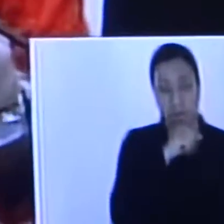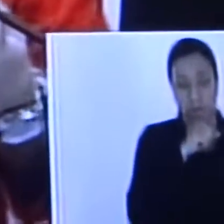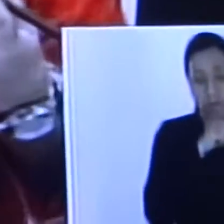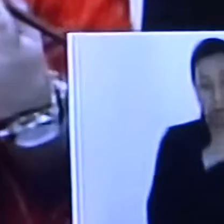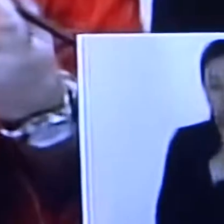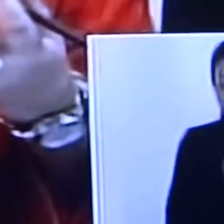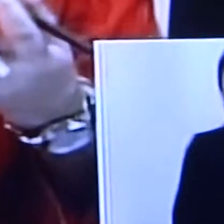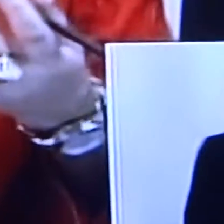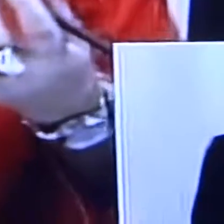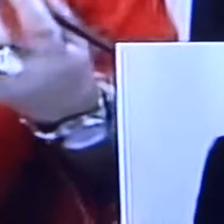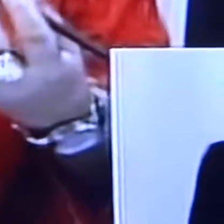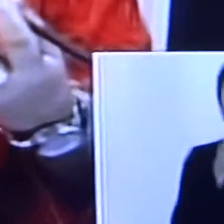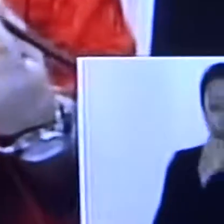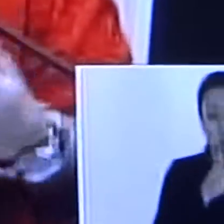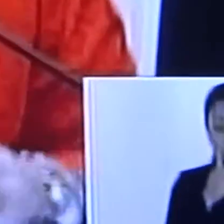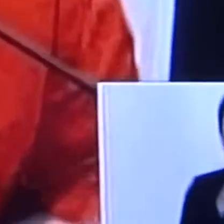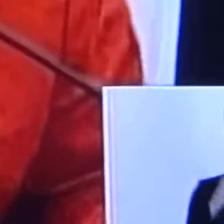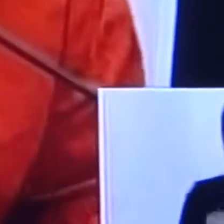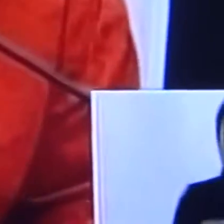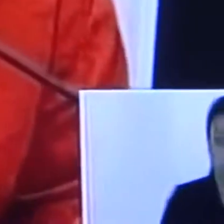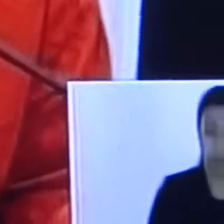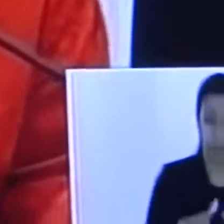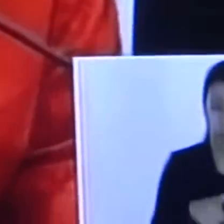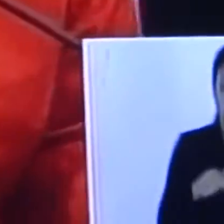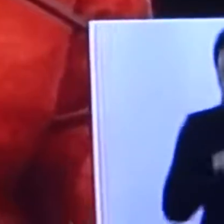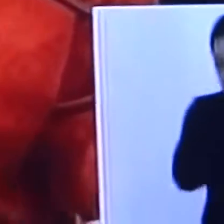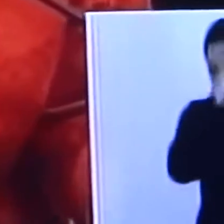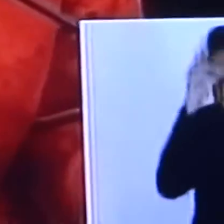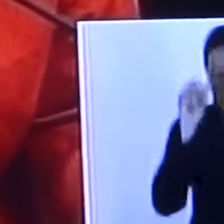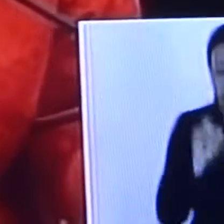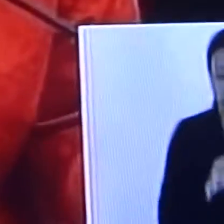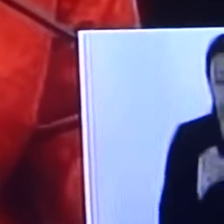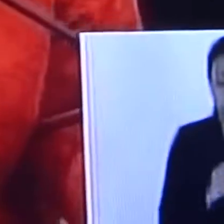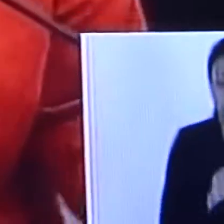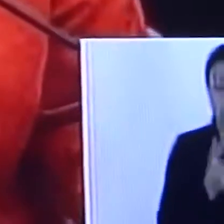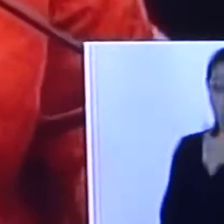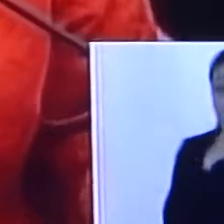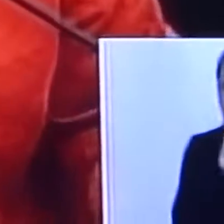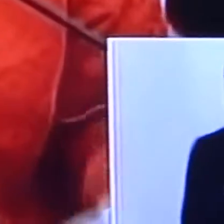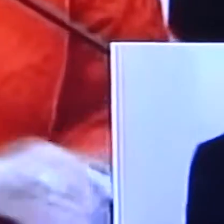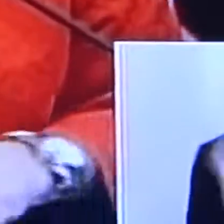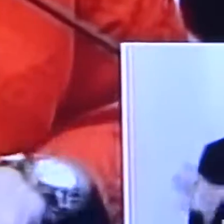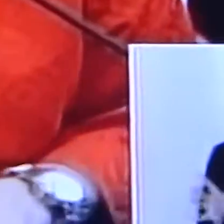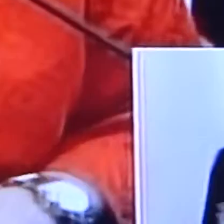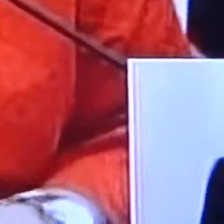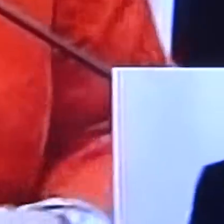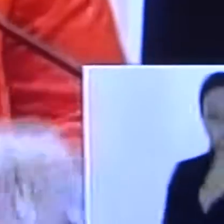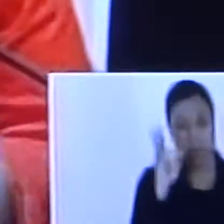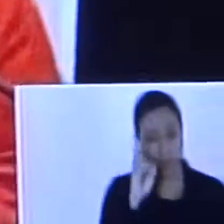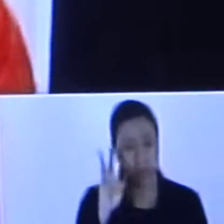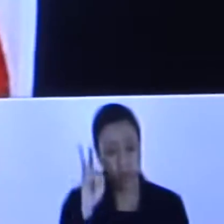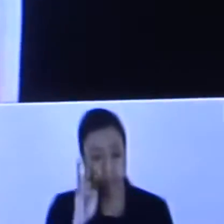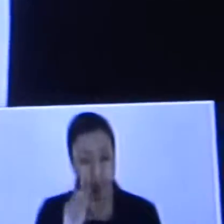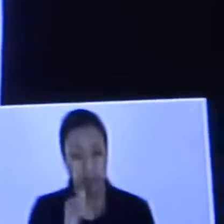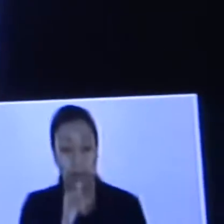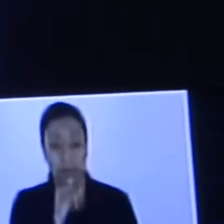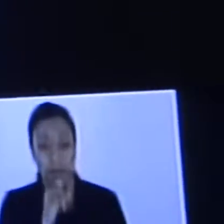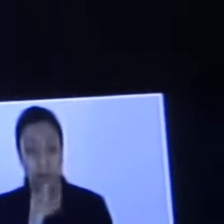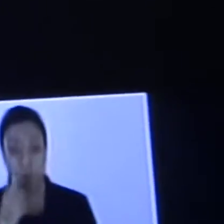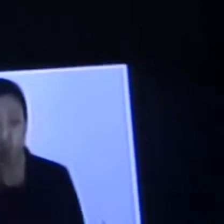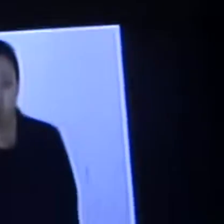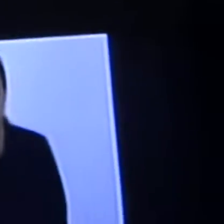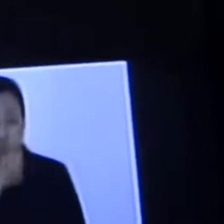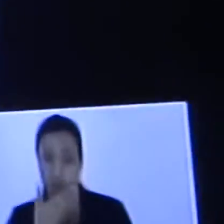do filho de uma assessora que também fez com a autorização do pai, e é bom que se lembre que ainda que um